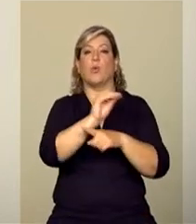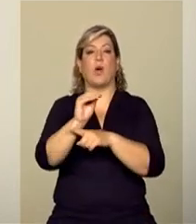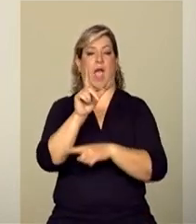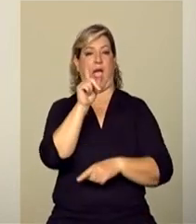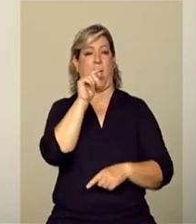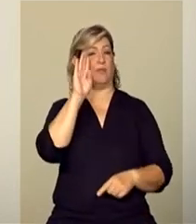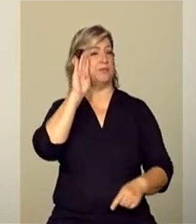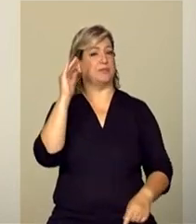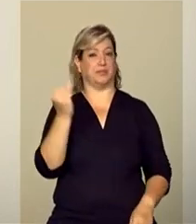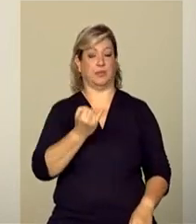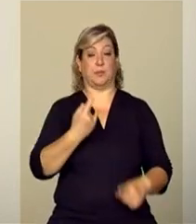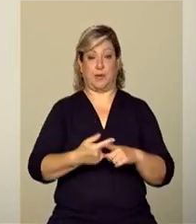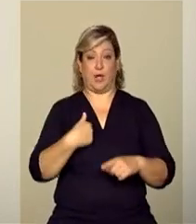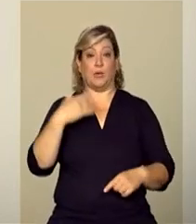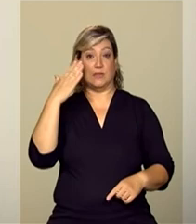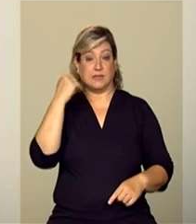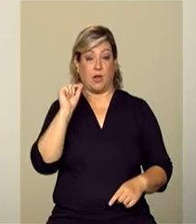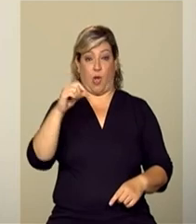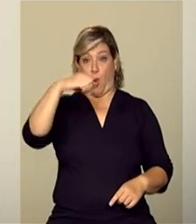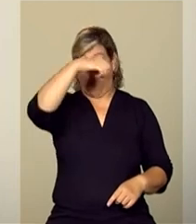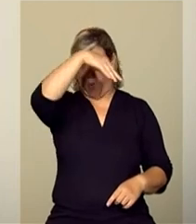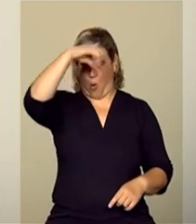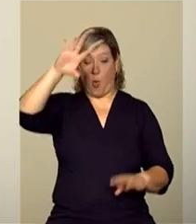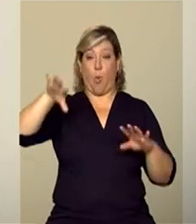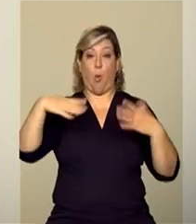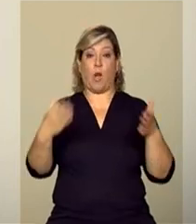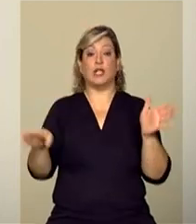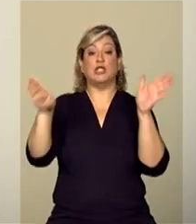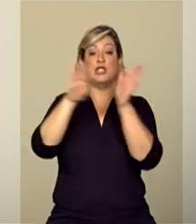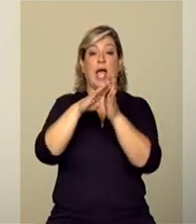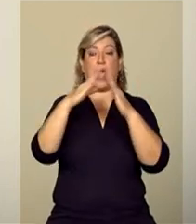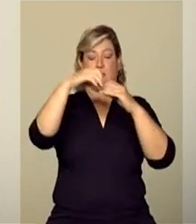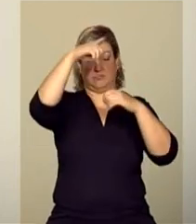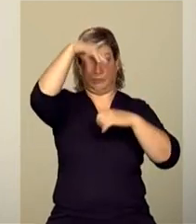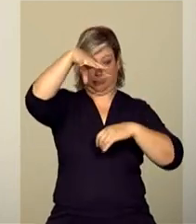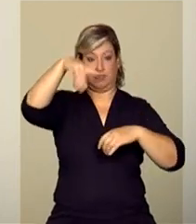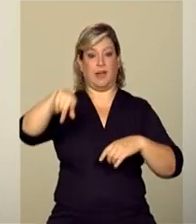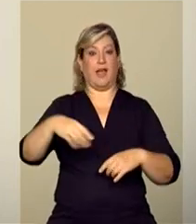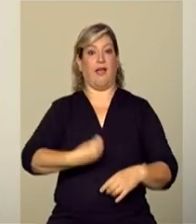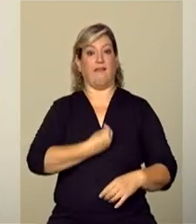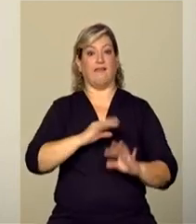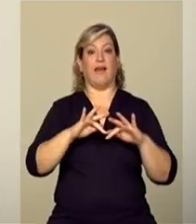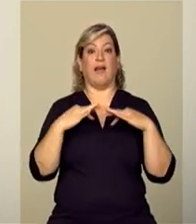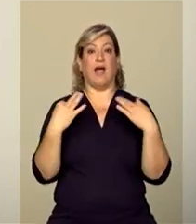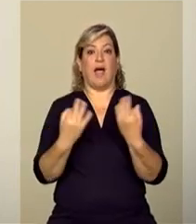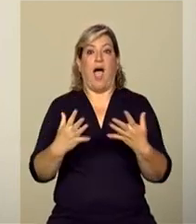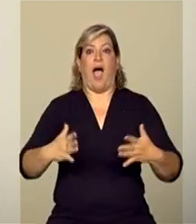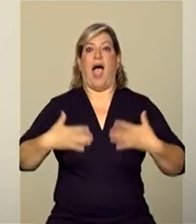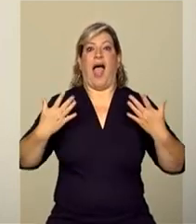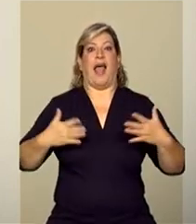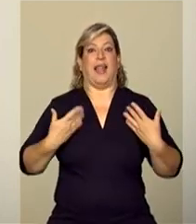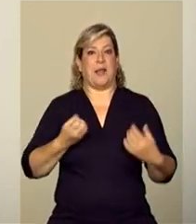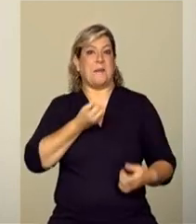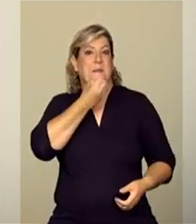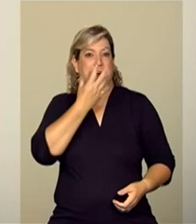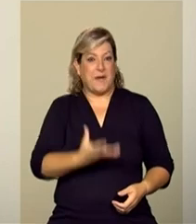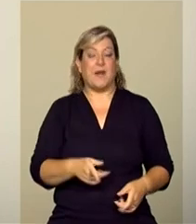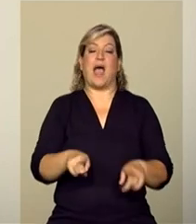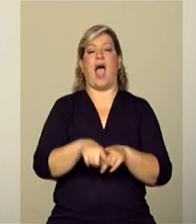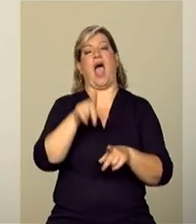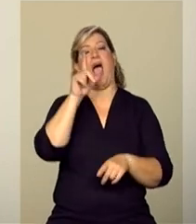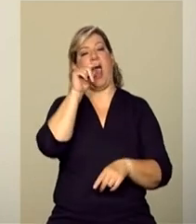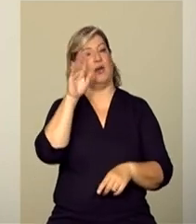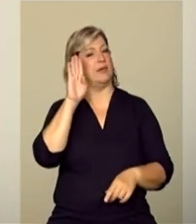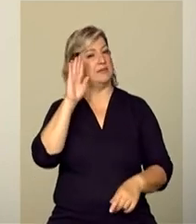porque os selo Luciano que assim como a luz quando chega numa casa transforma para sempre a vida das pessoas a água também